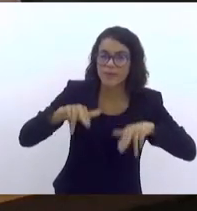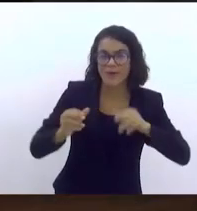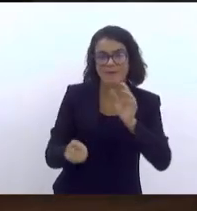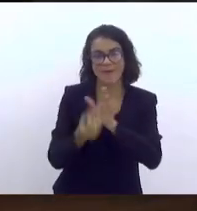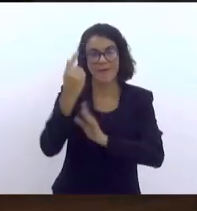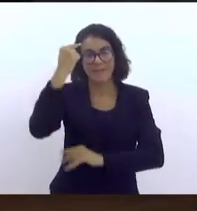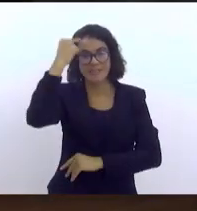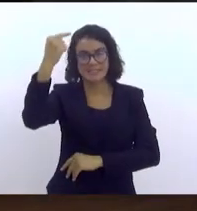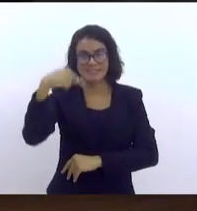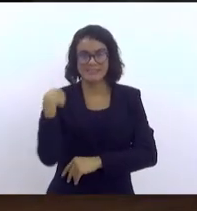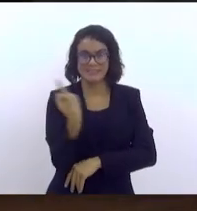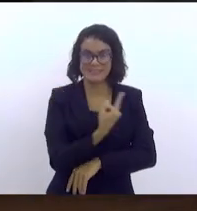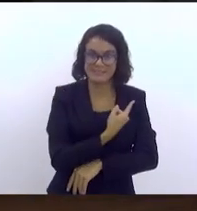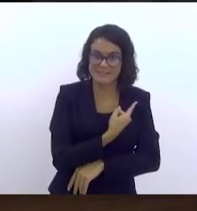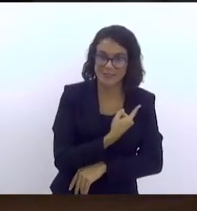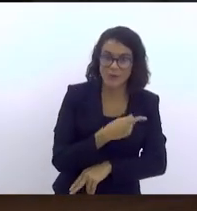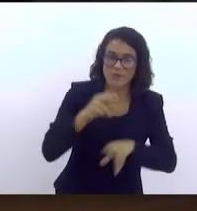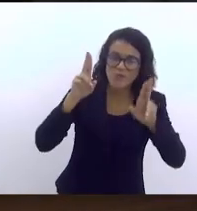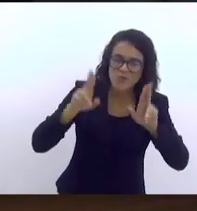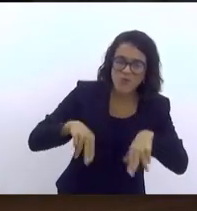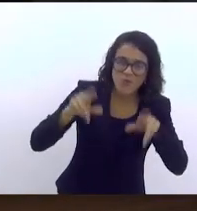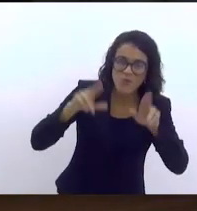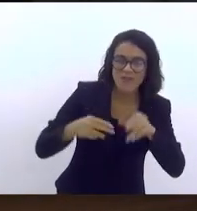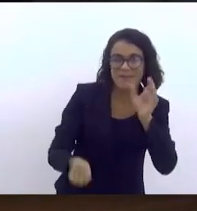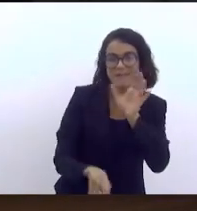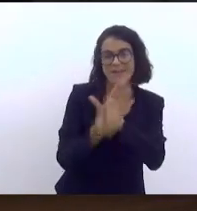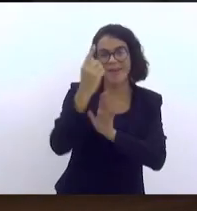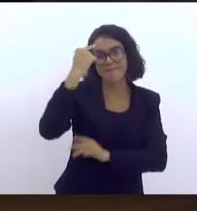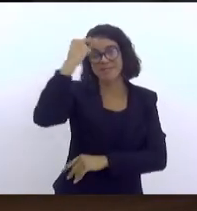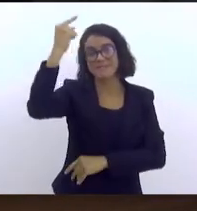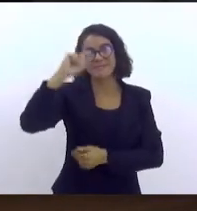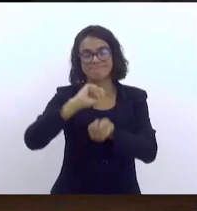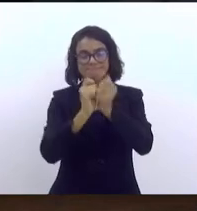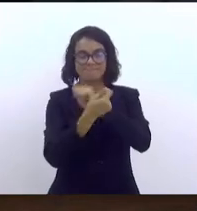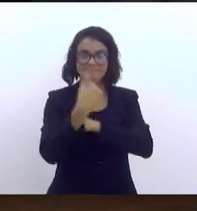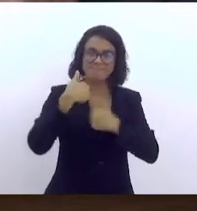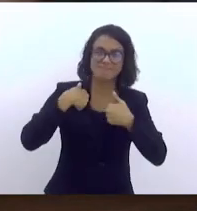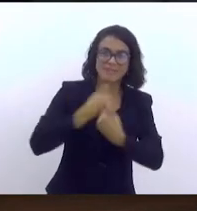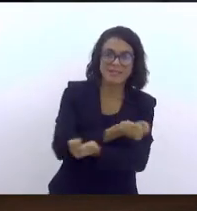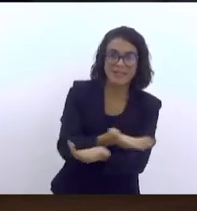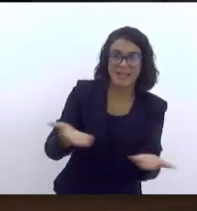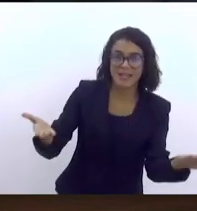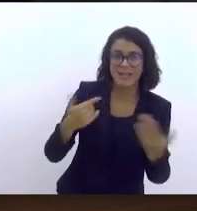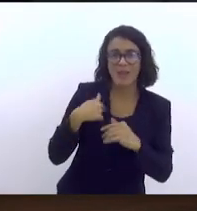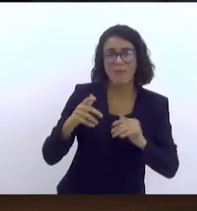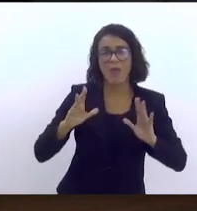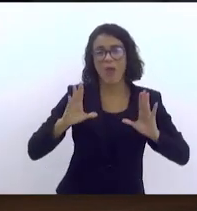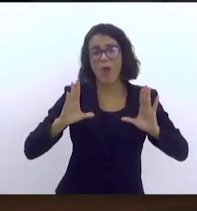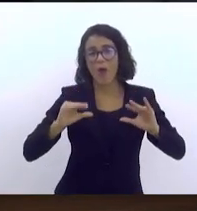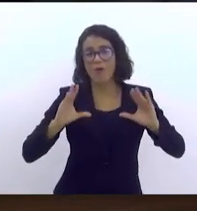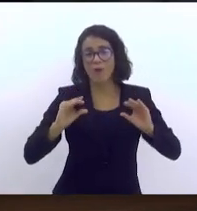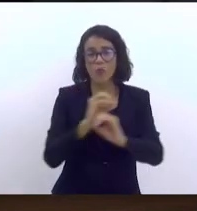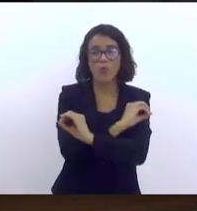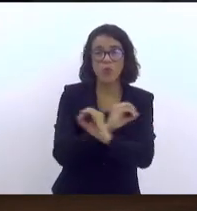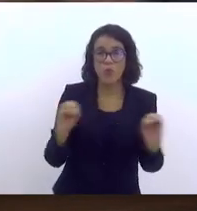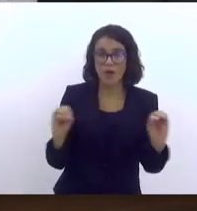criado pensando na gente nada nunca vai se adaptado na gente a gente nunca vai ter o mínimo de conforto porque se